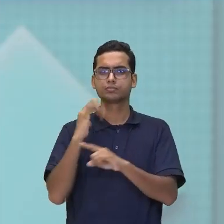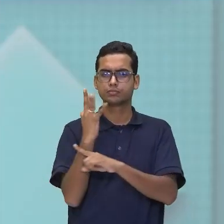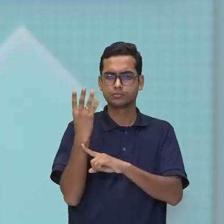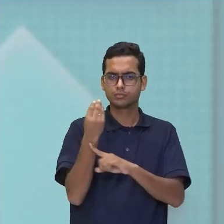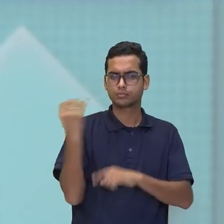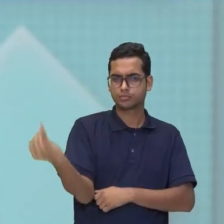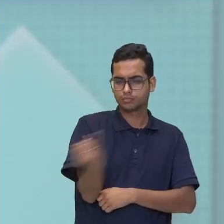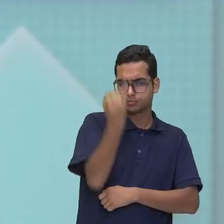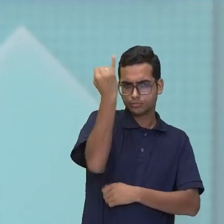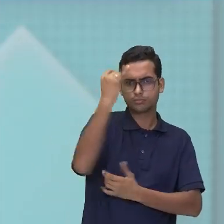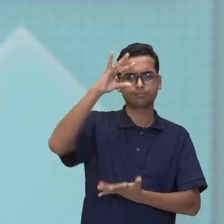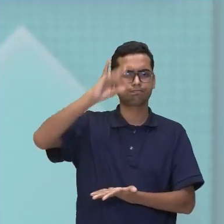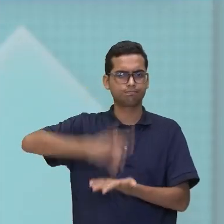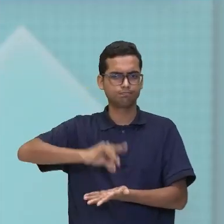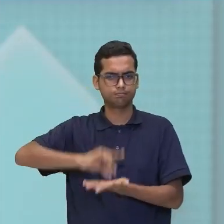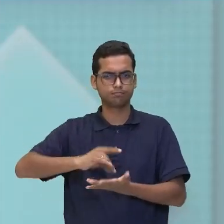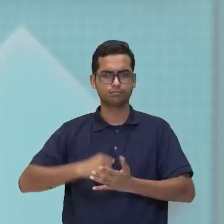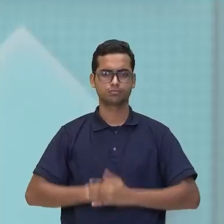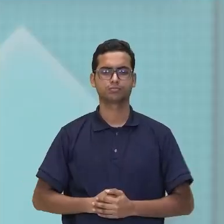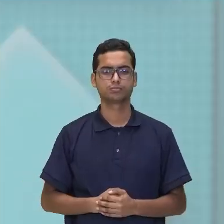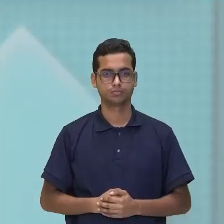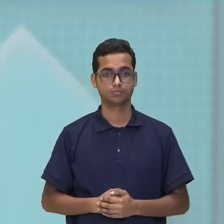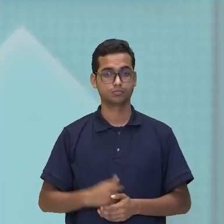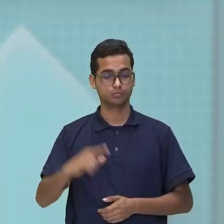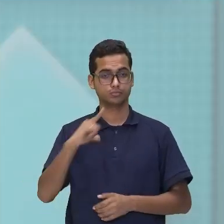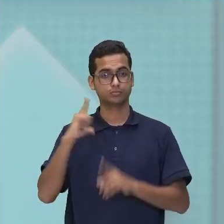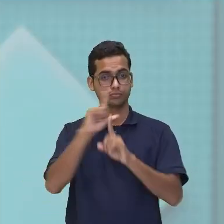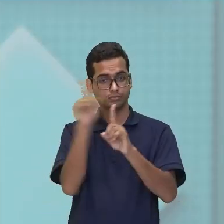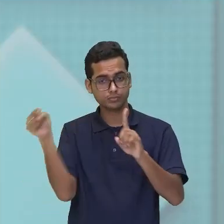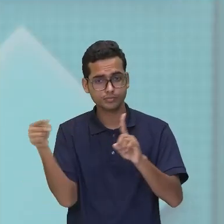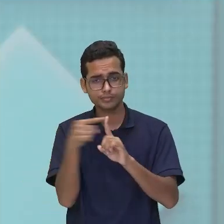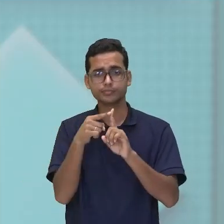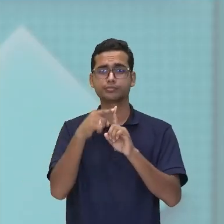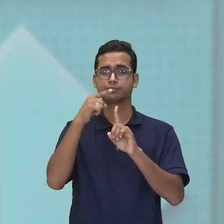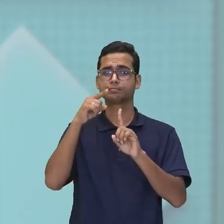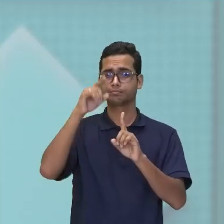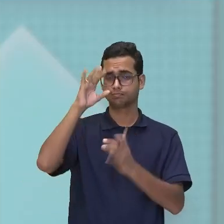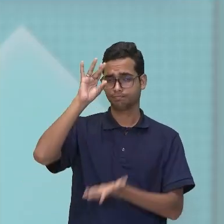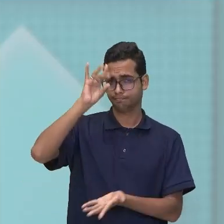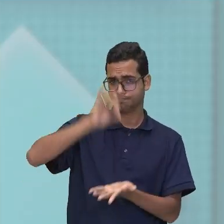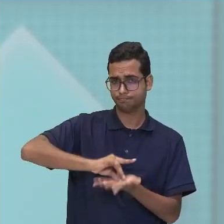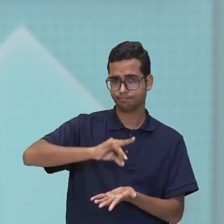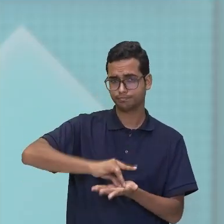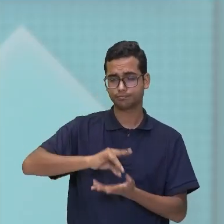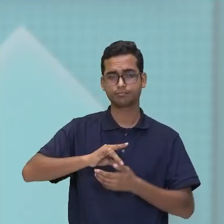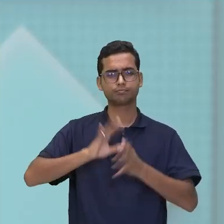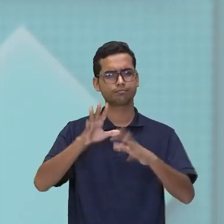funcional, tá? Porque tinha uma função de ser, não uma